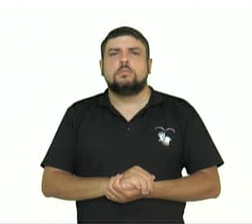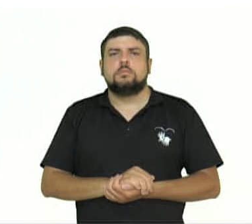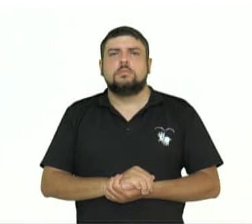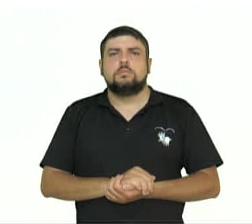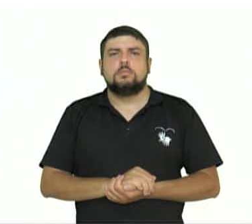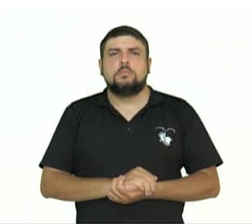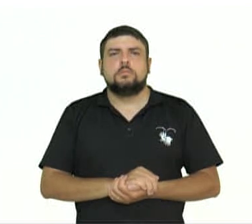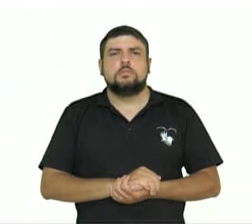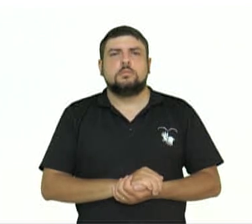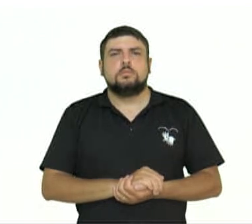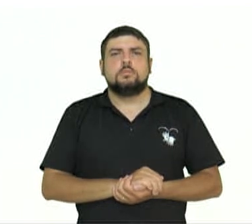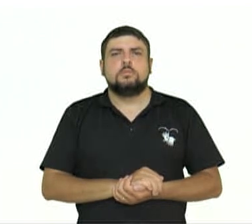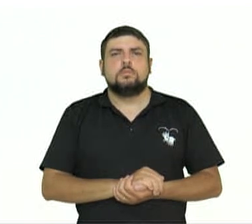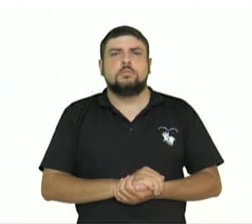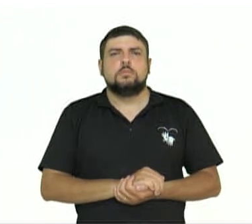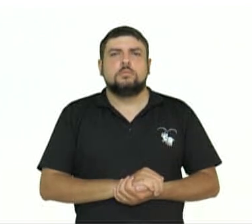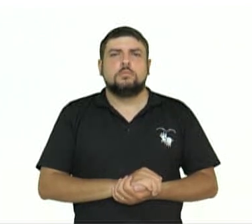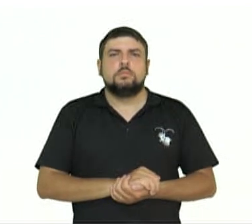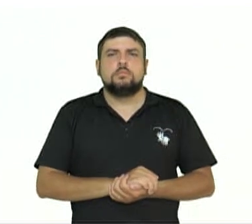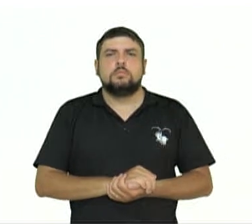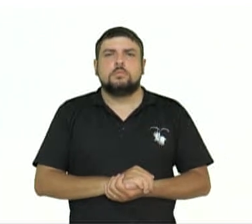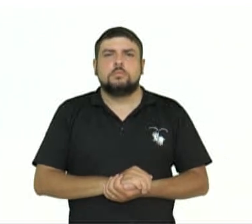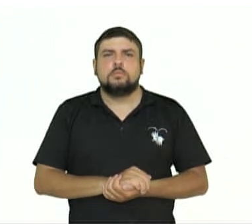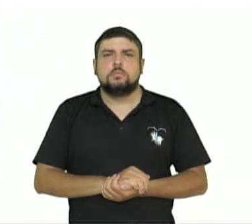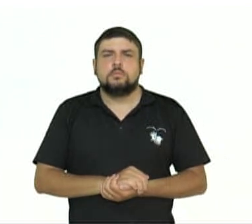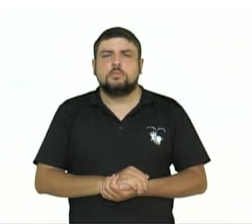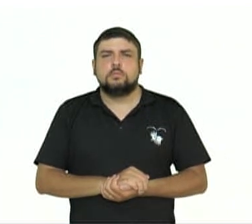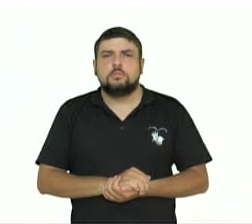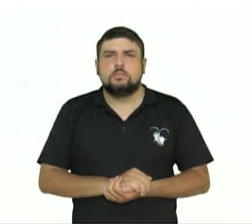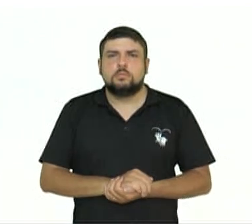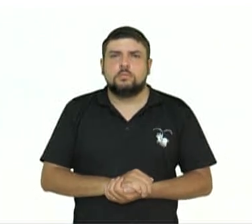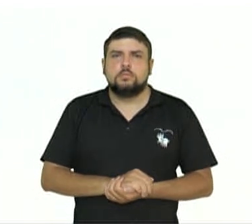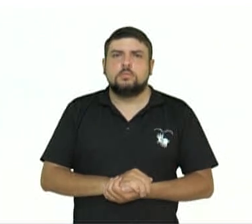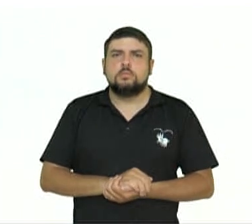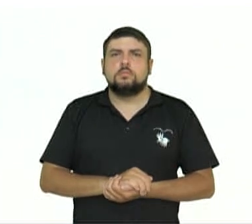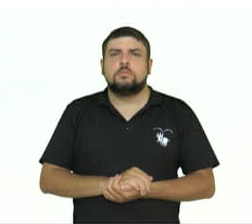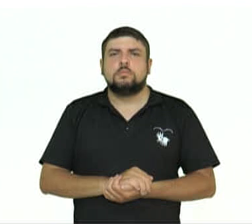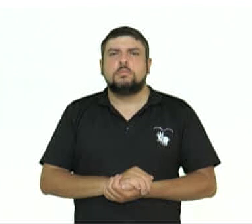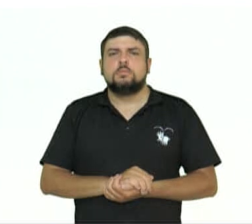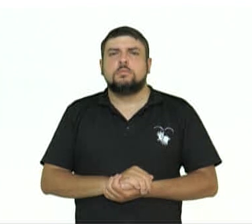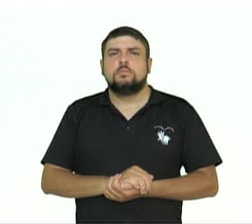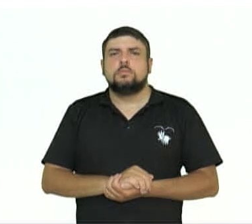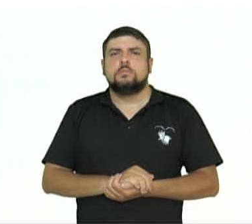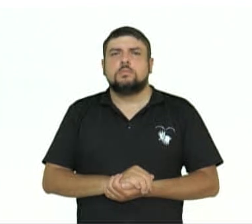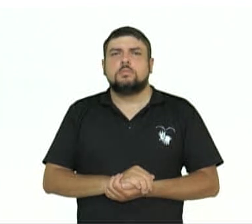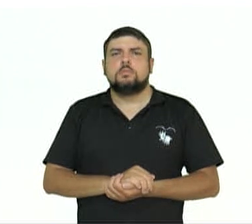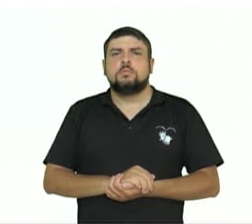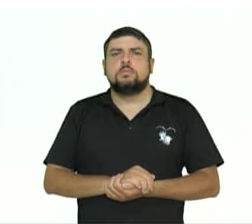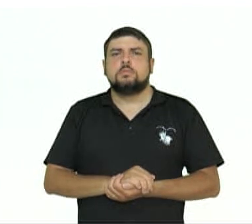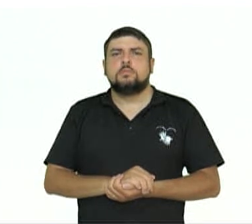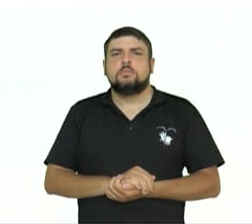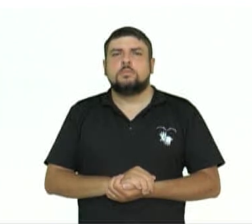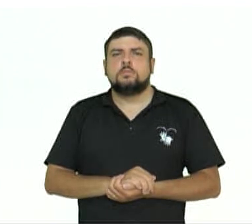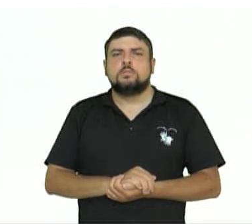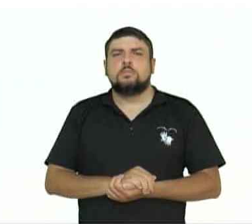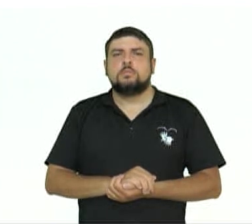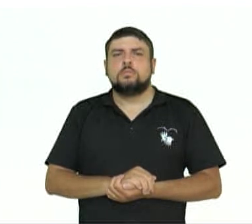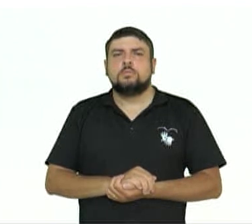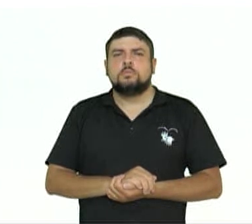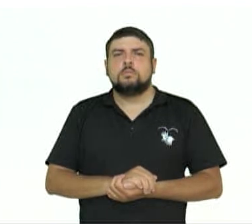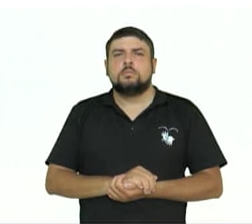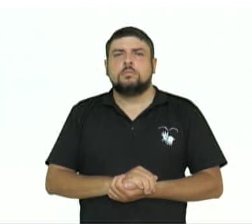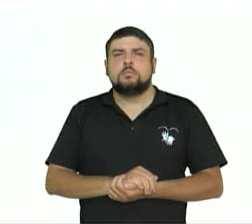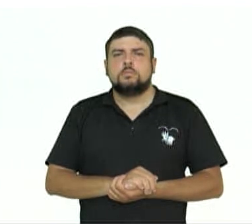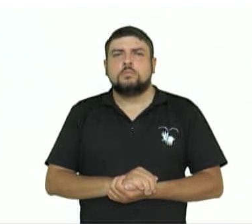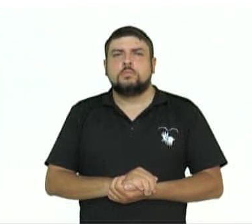o substantivo caracterizando-lo. Ou C. Expressar ação, estado ou